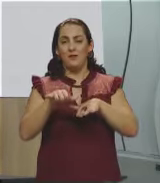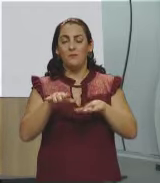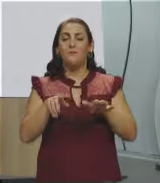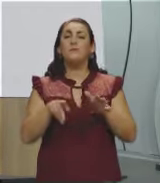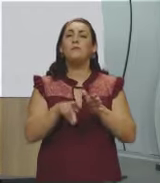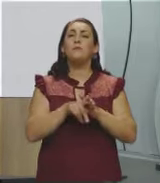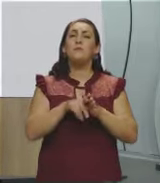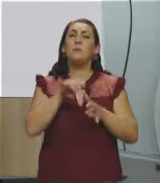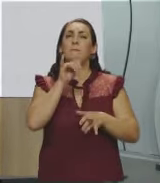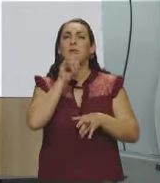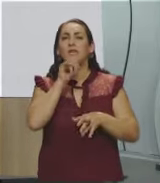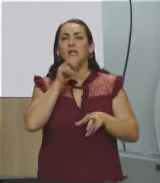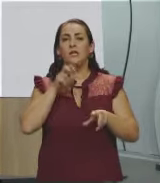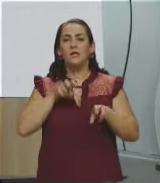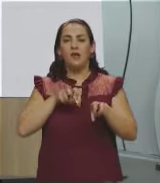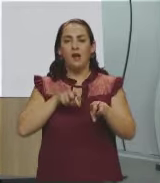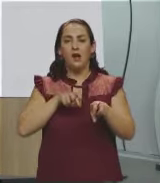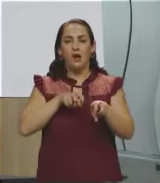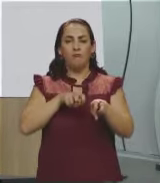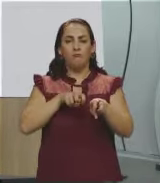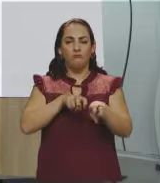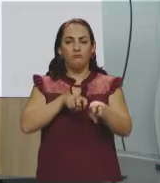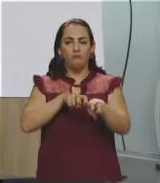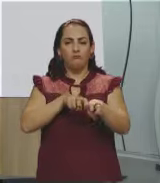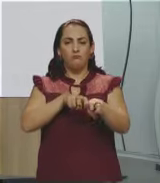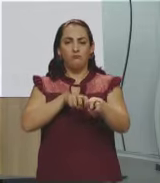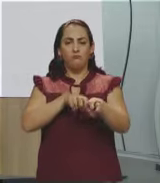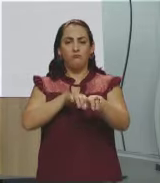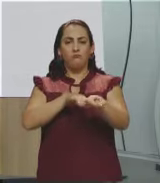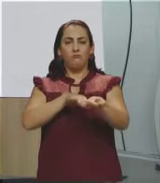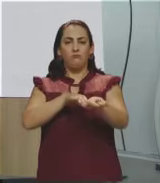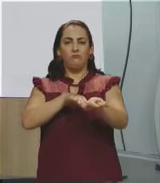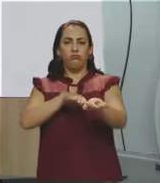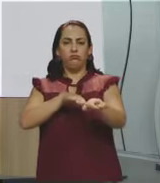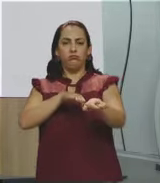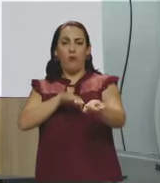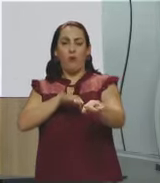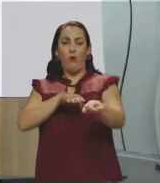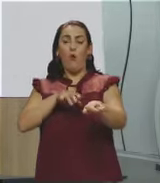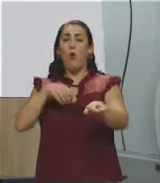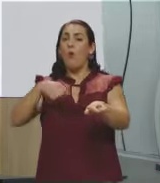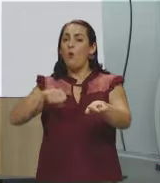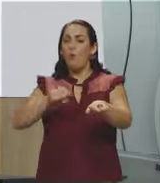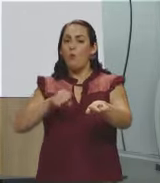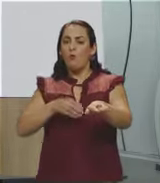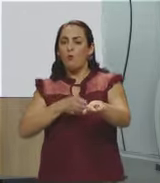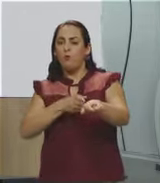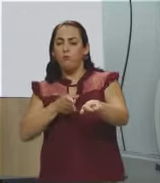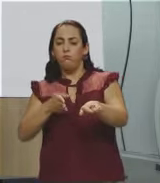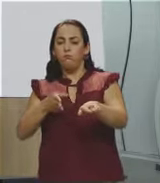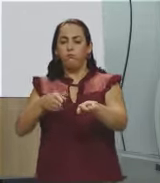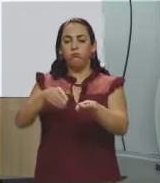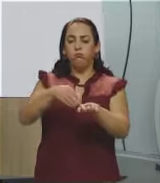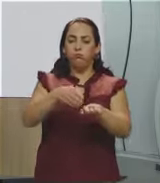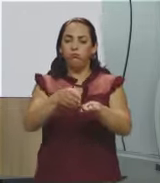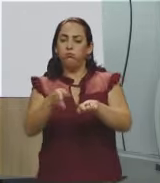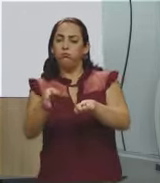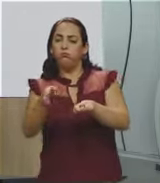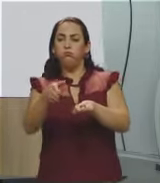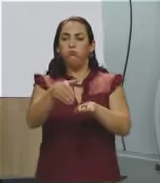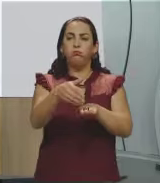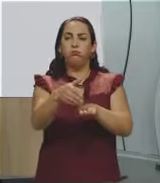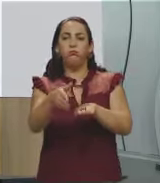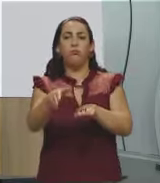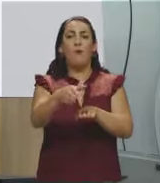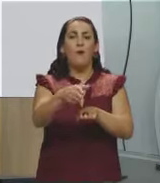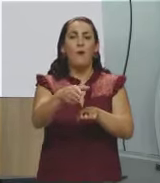os carros criando um congestionamento e os motoqueiros precisam sair cortando para um lado ou para o outro para poder desviar desses carros e poder ter